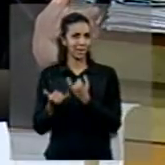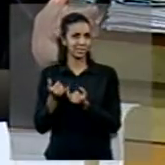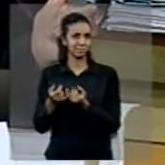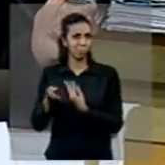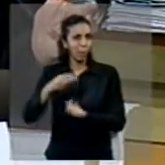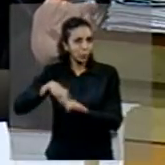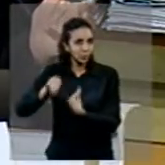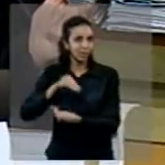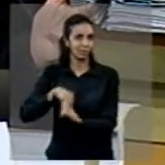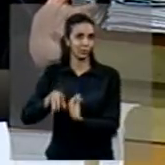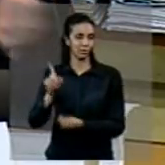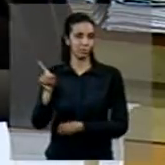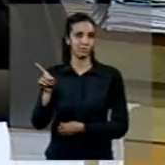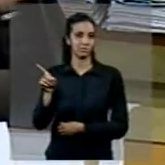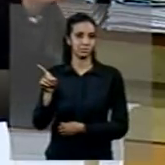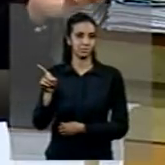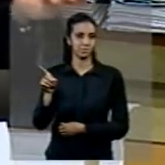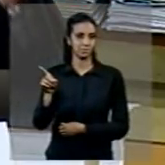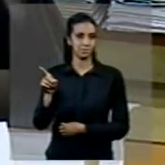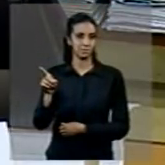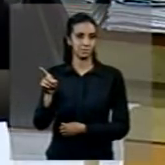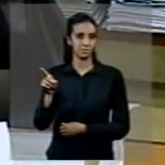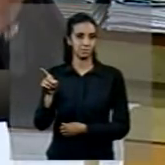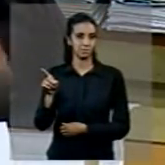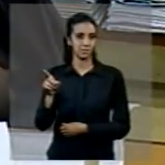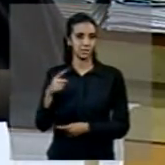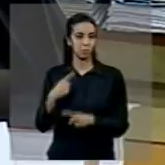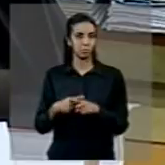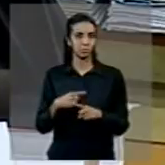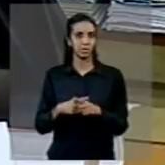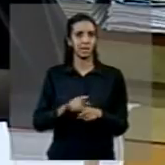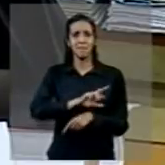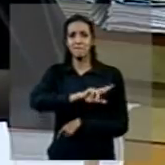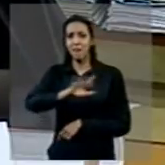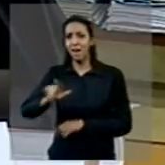caos, em função das múltiplas legislações